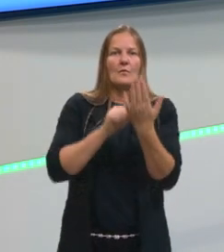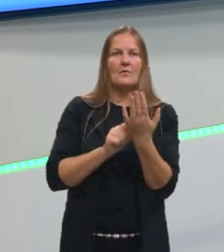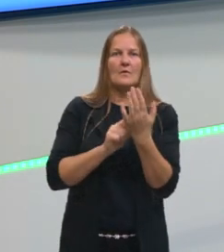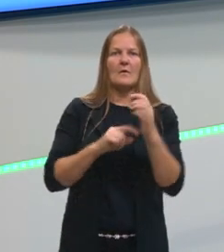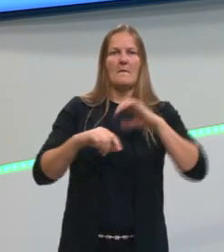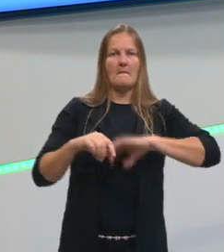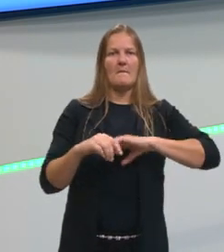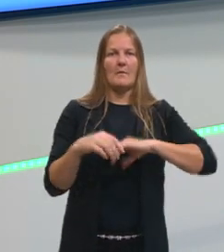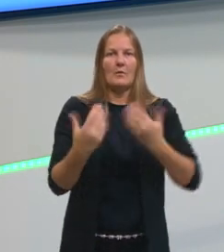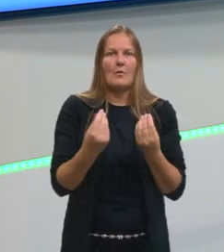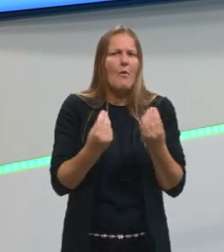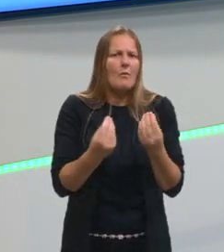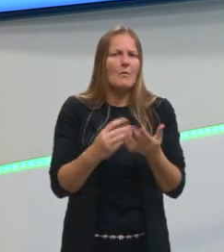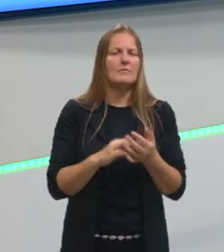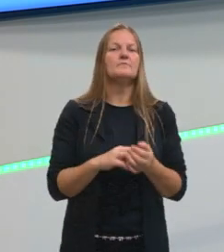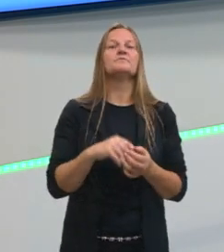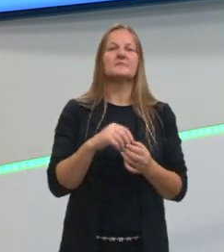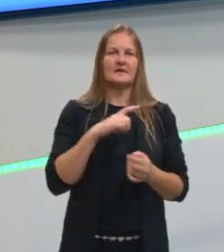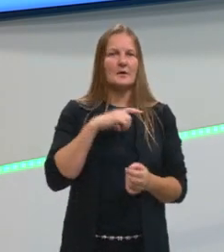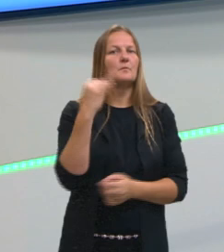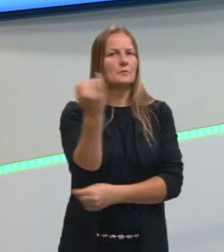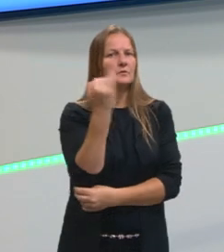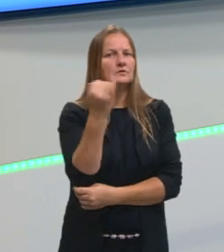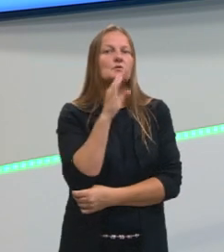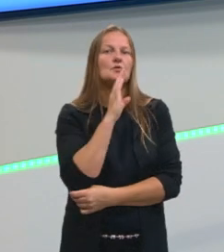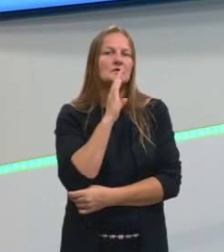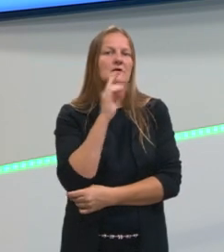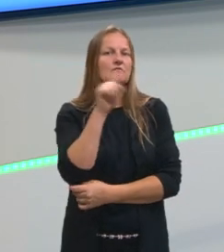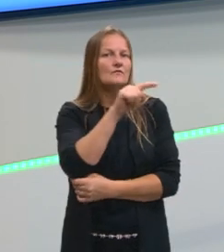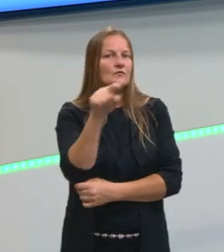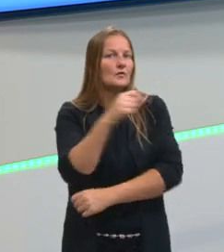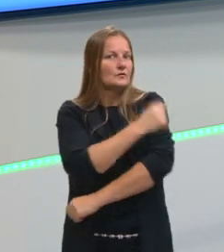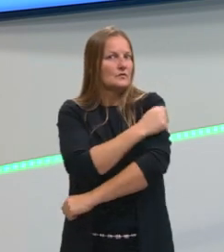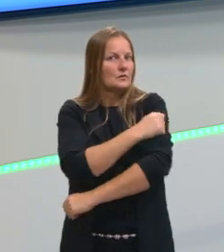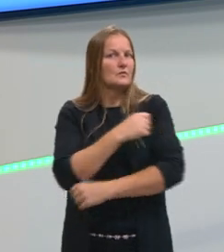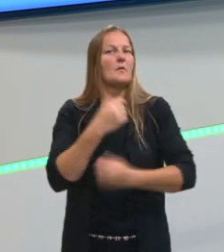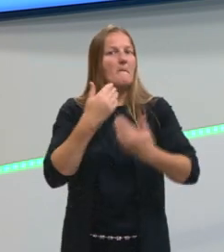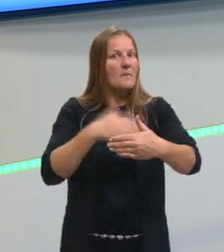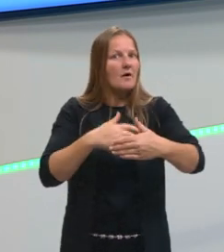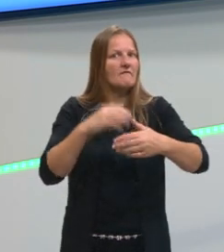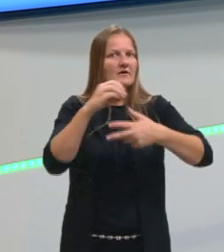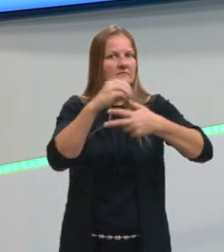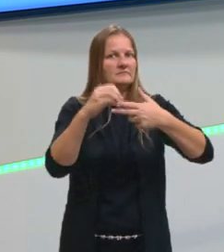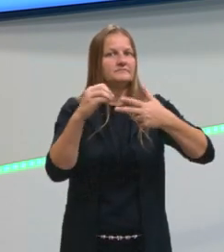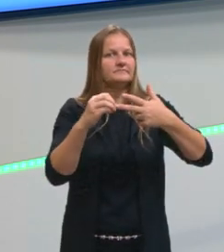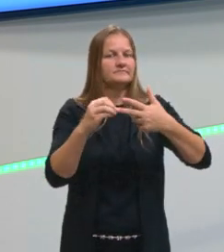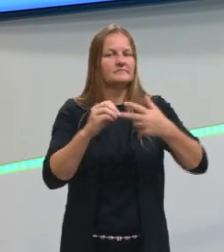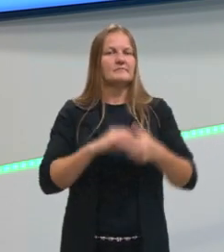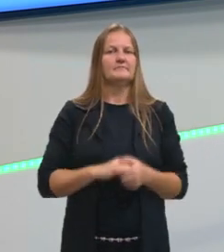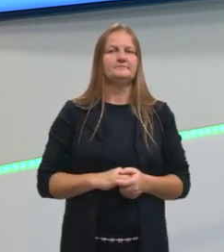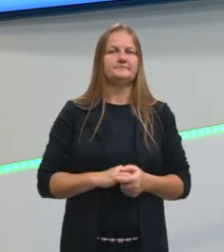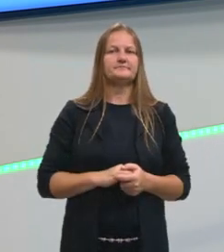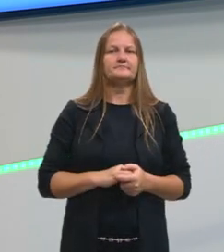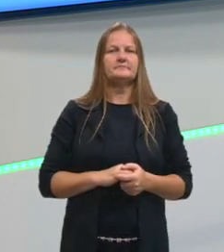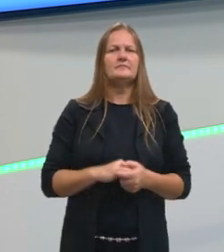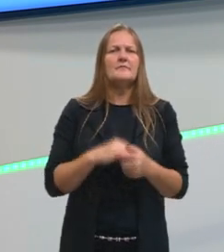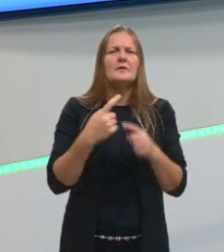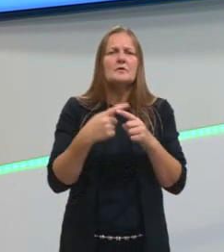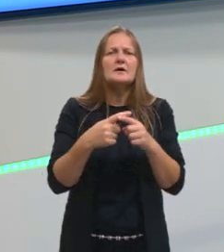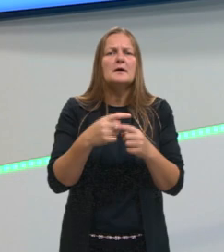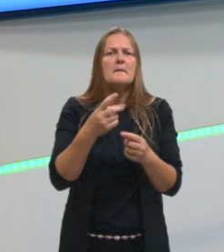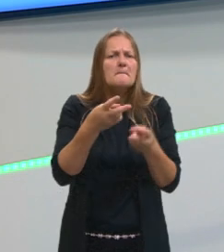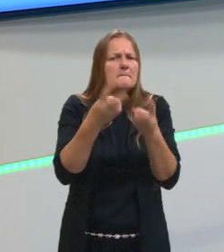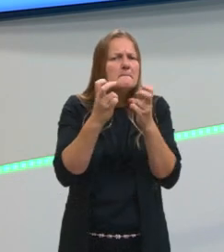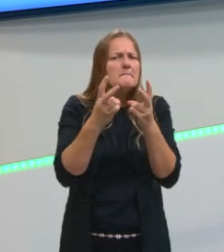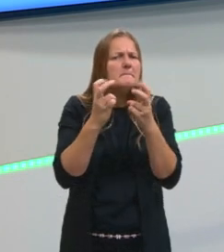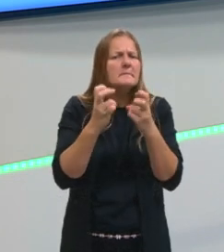Língua Portuguesa e isso é muito importante para o aluno do pré-enem porquê dessa importância porque o aluno tem